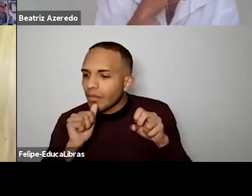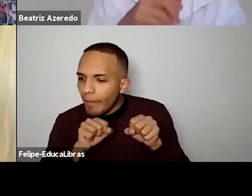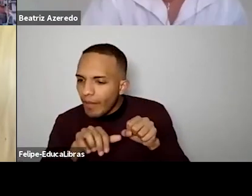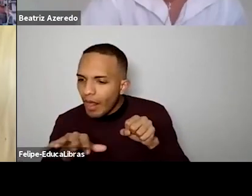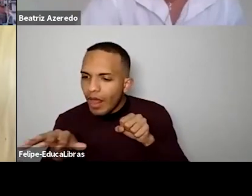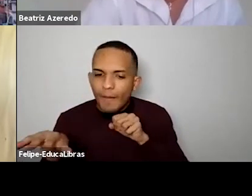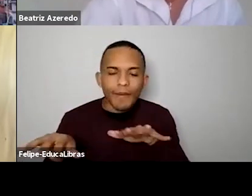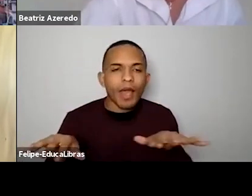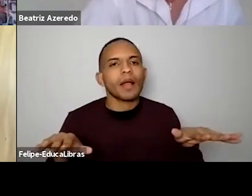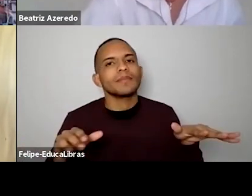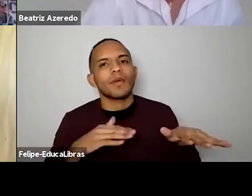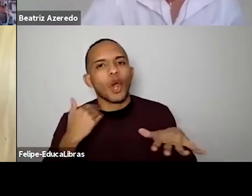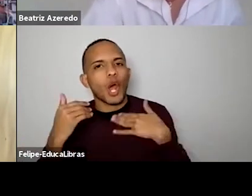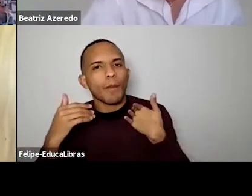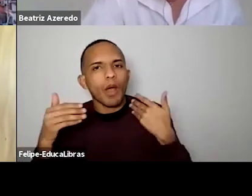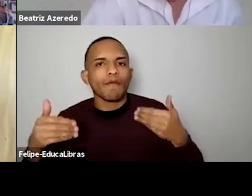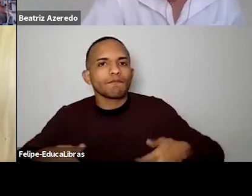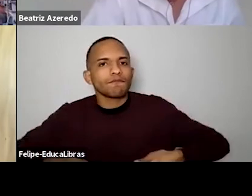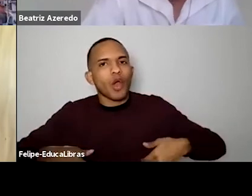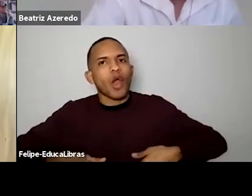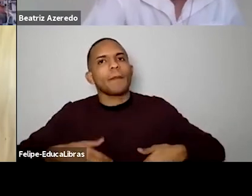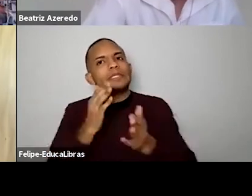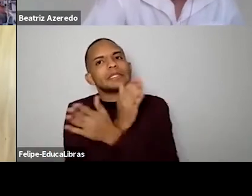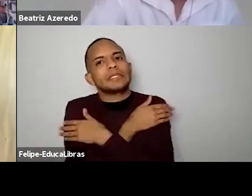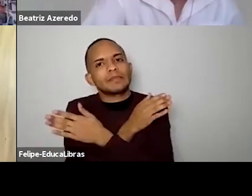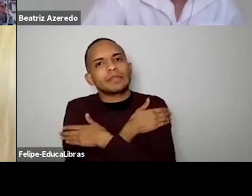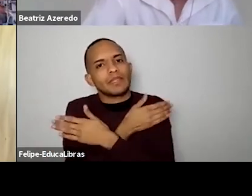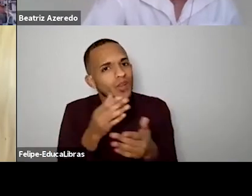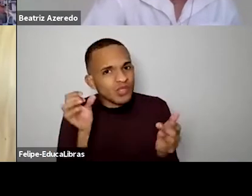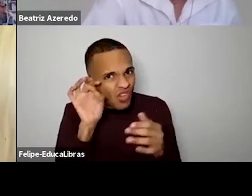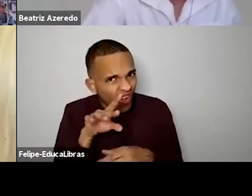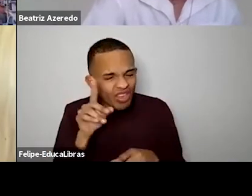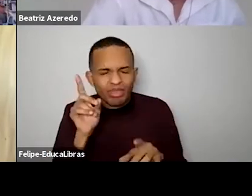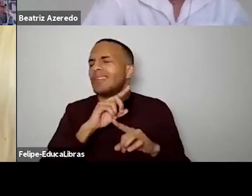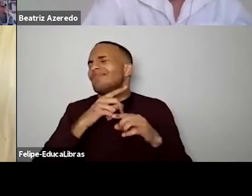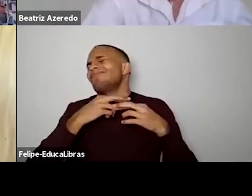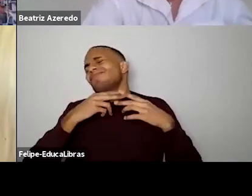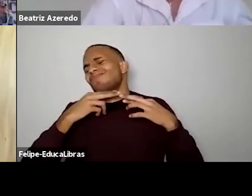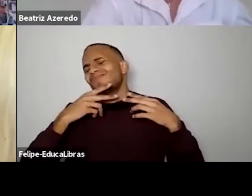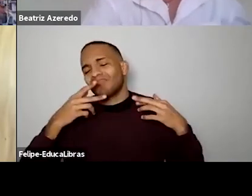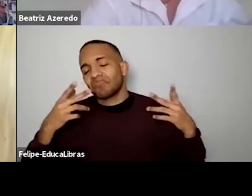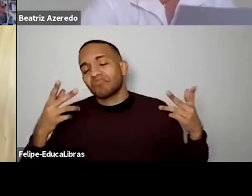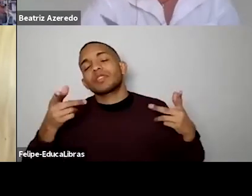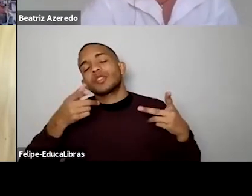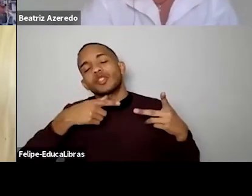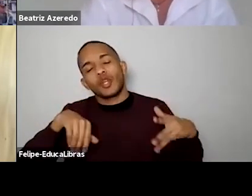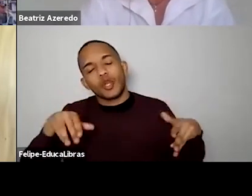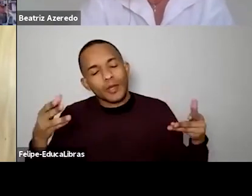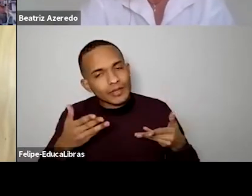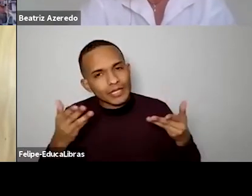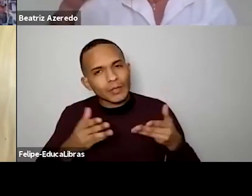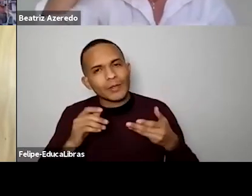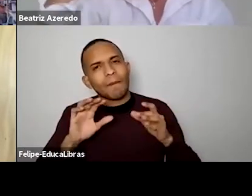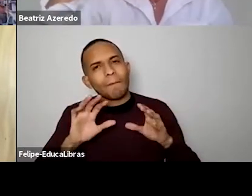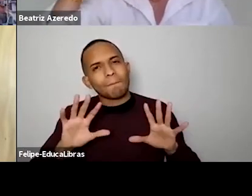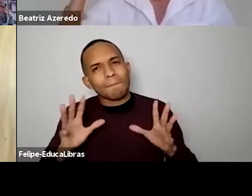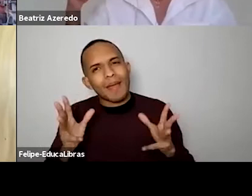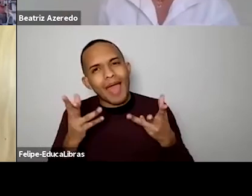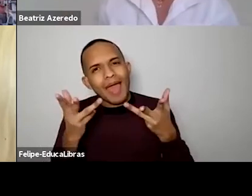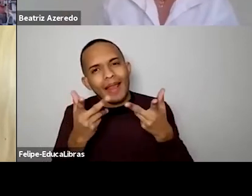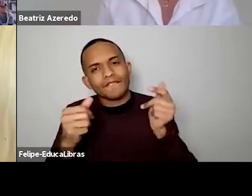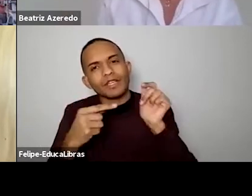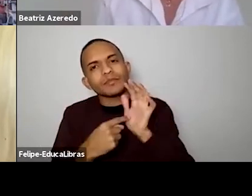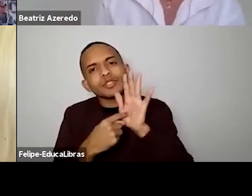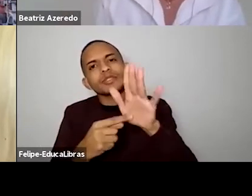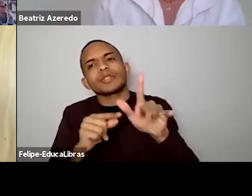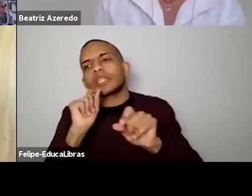mortos, mas também da fome, do desemprego, de tudo. Então, a gente está num momento incrível de mostrar para quem